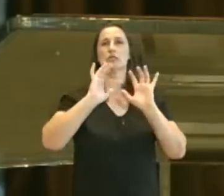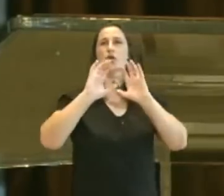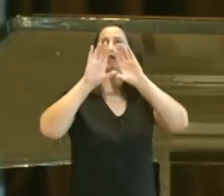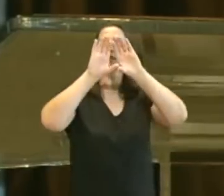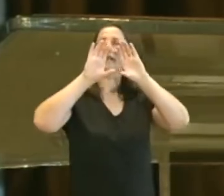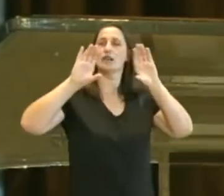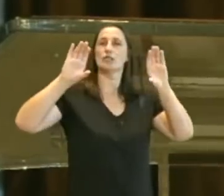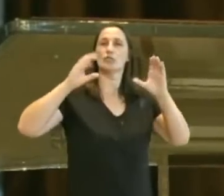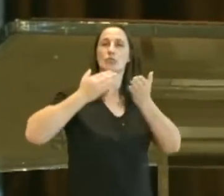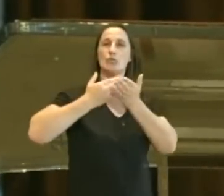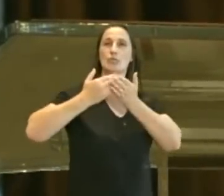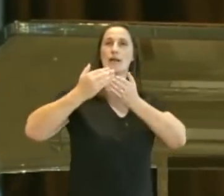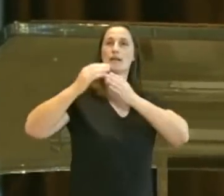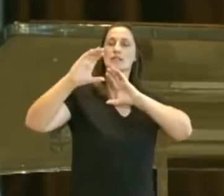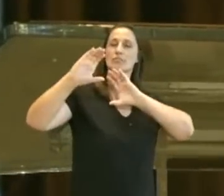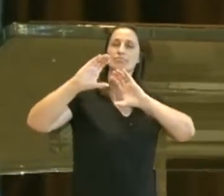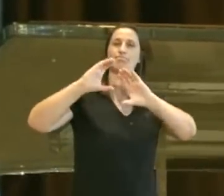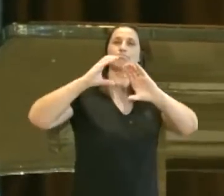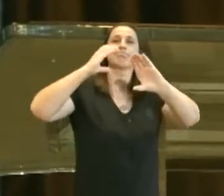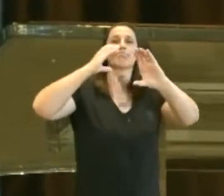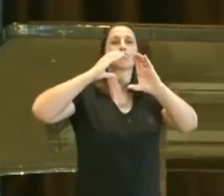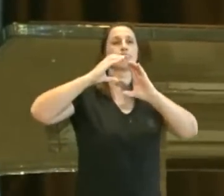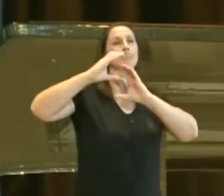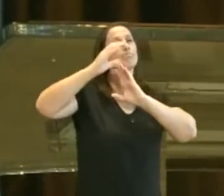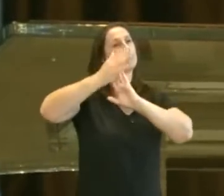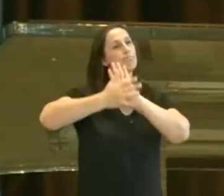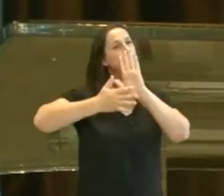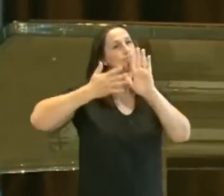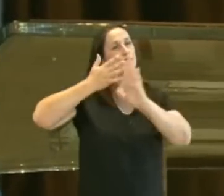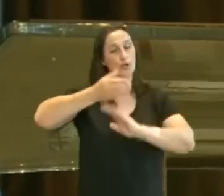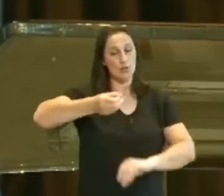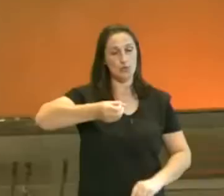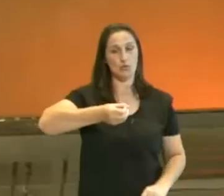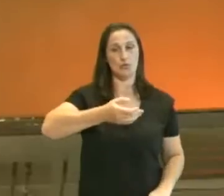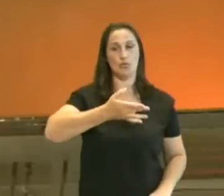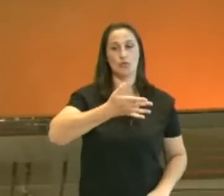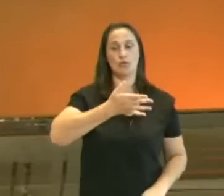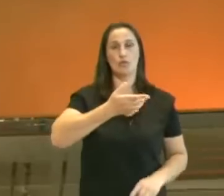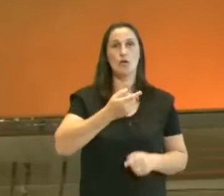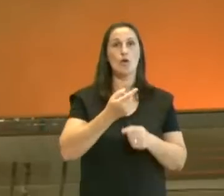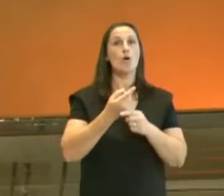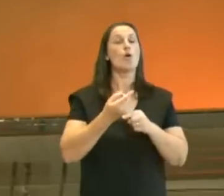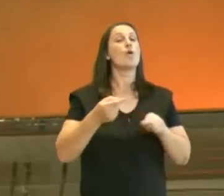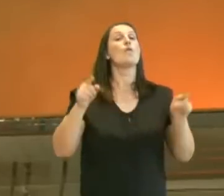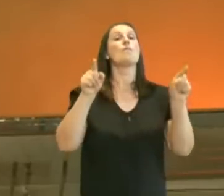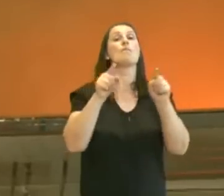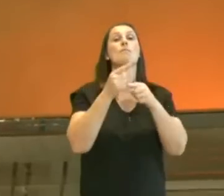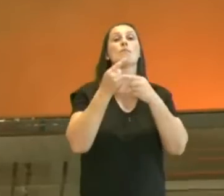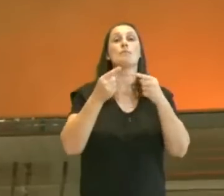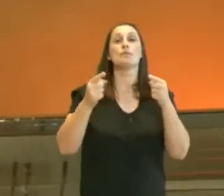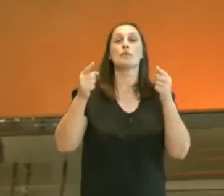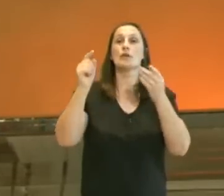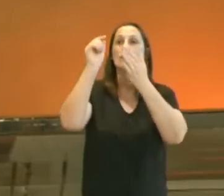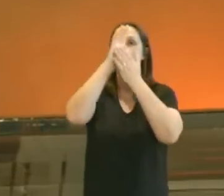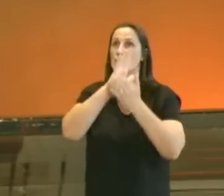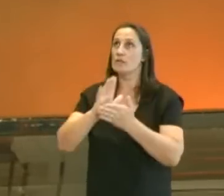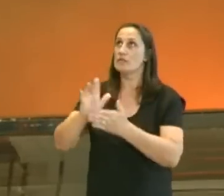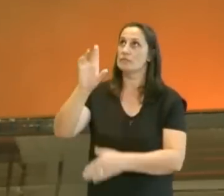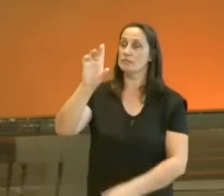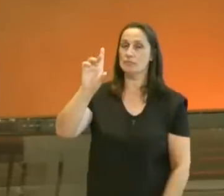começam a cantar um cântico novo, um hino de louvor ao nosso